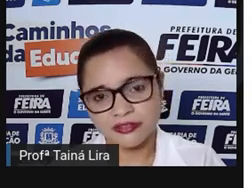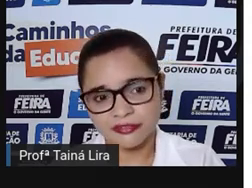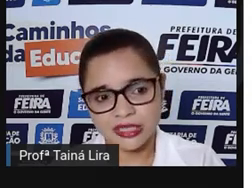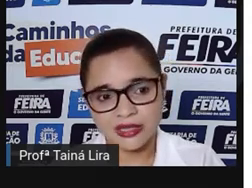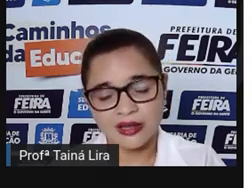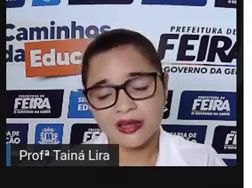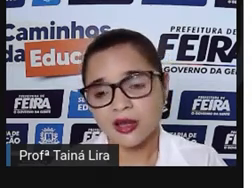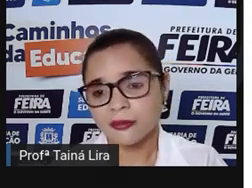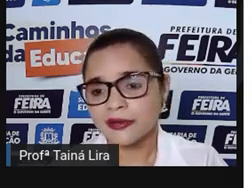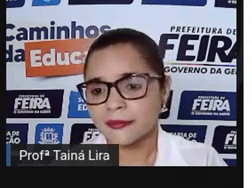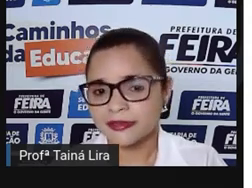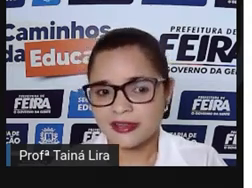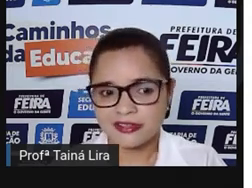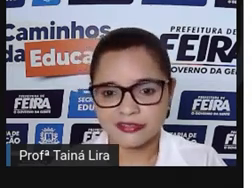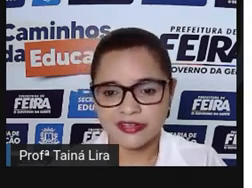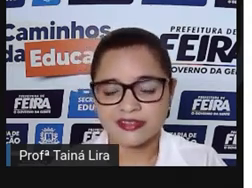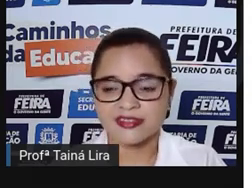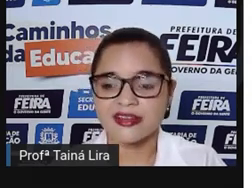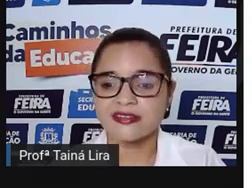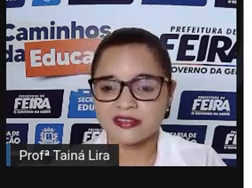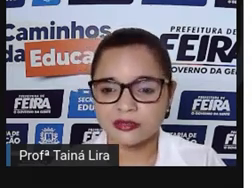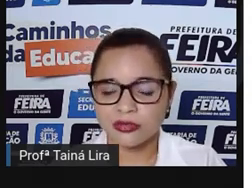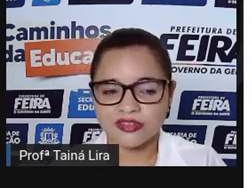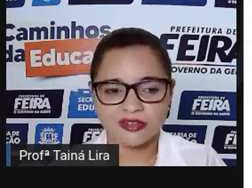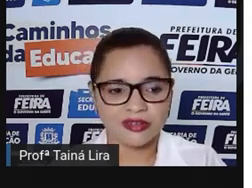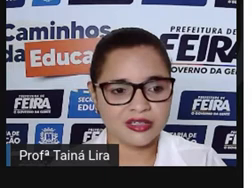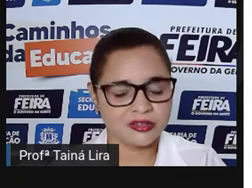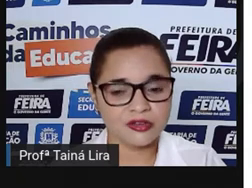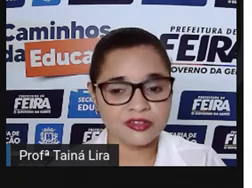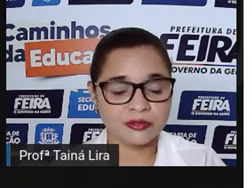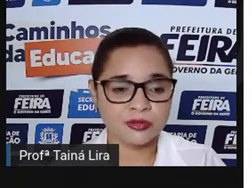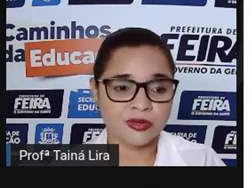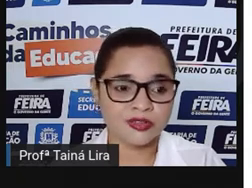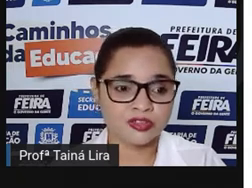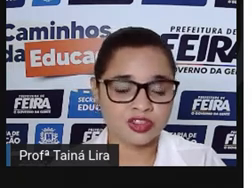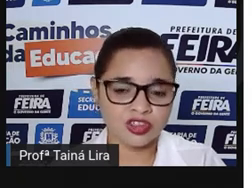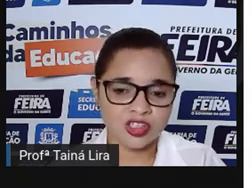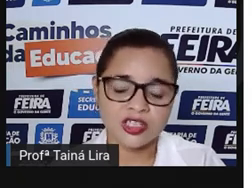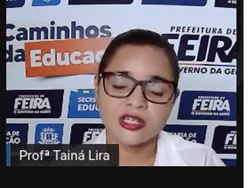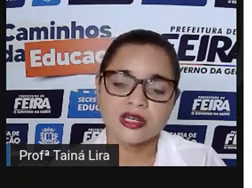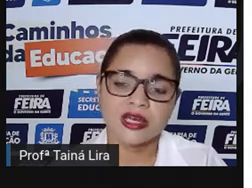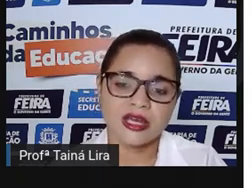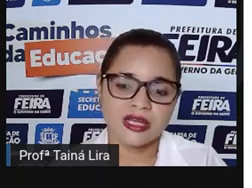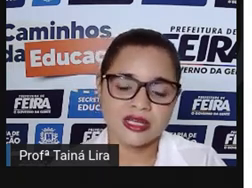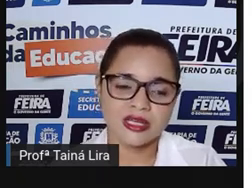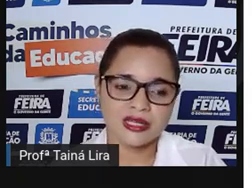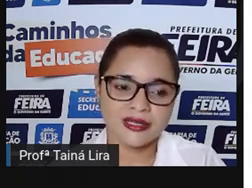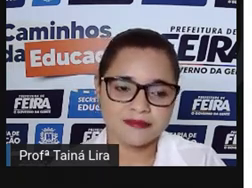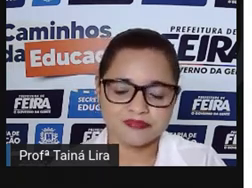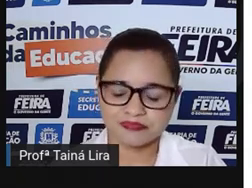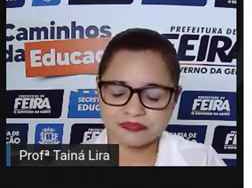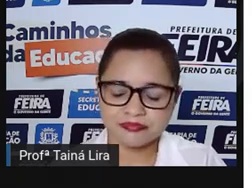facilitou a nossa vida. Porque muitas vezes, nessa situação aqui, ó, segundo ano de